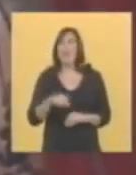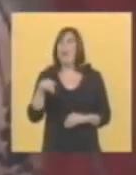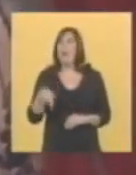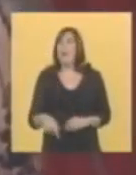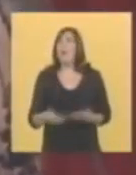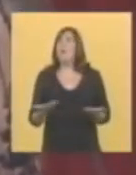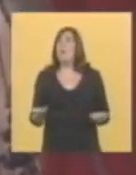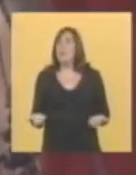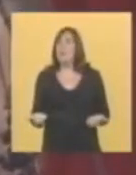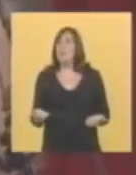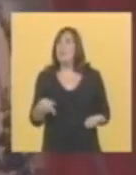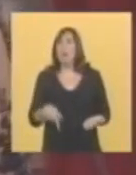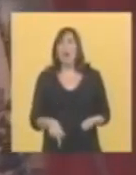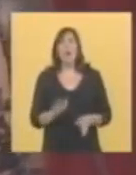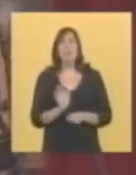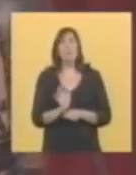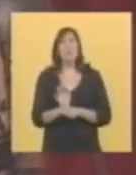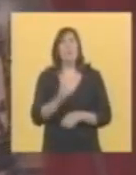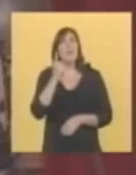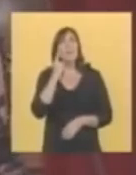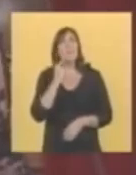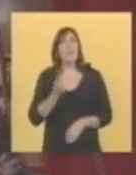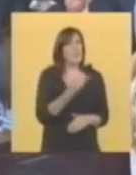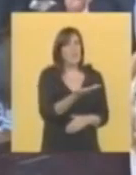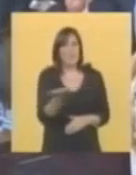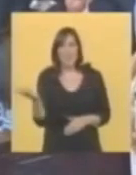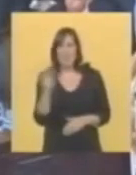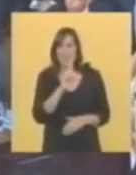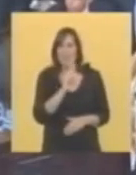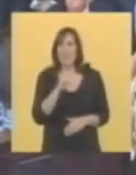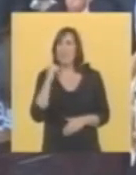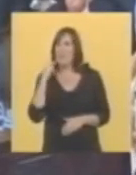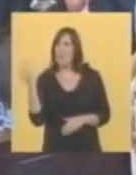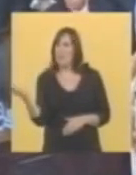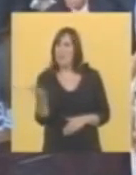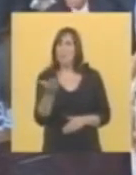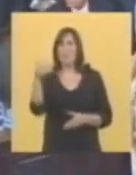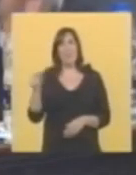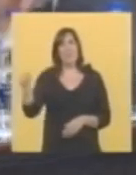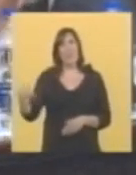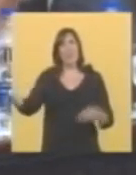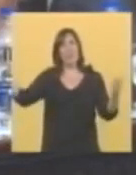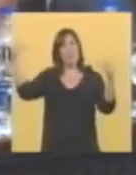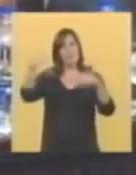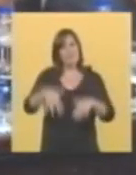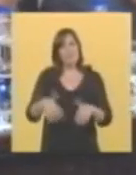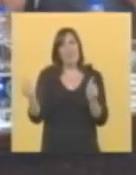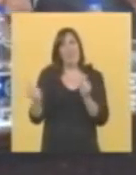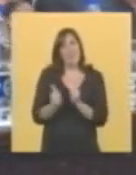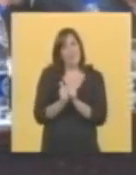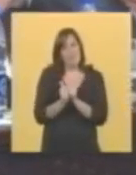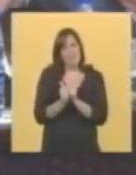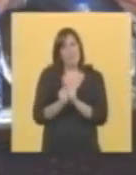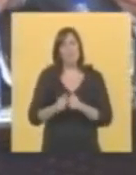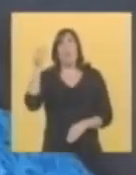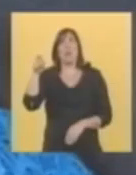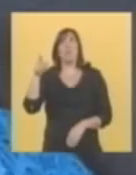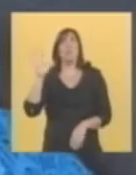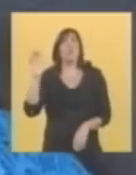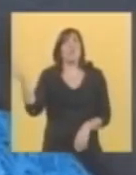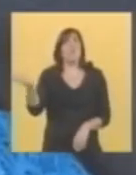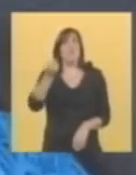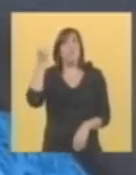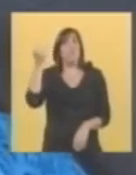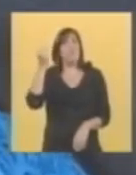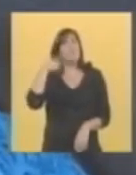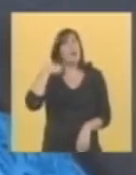de 2008-2009. 8 presidentes da América Latina marcaram presença na cerimônia. A presidenta do Brasil,